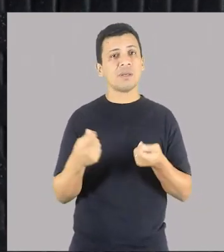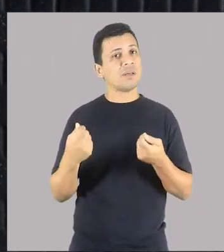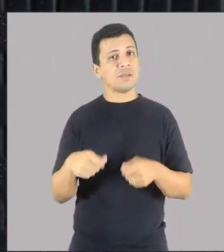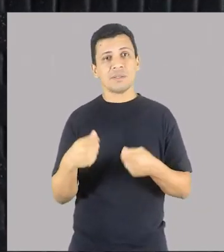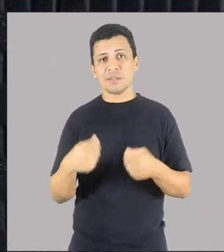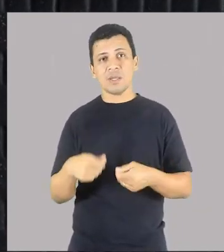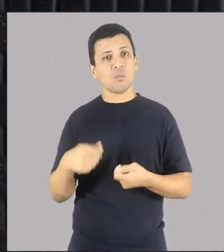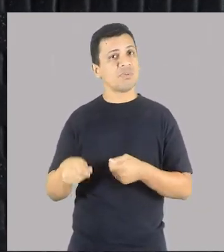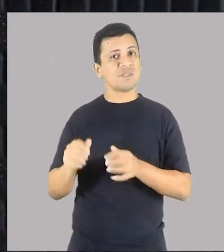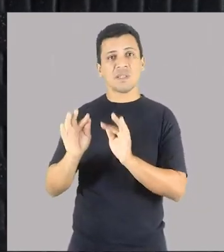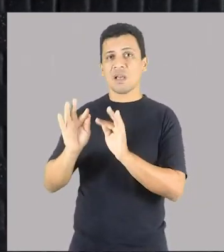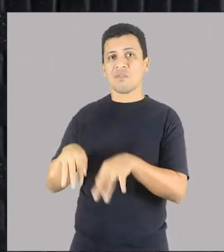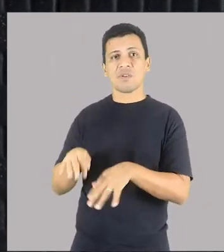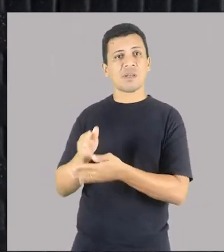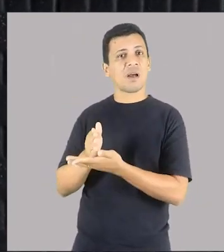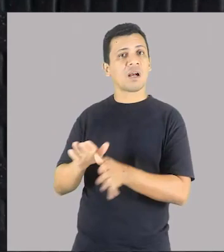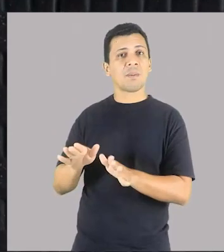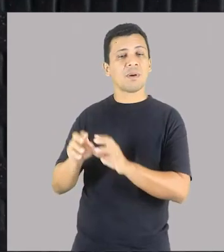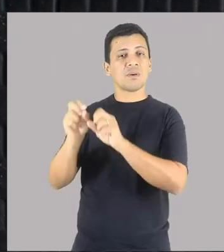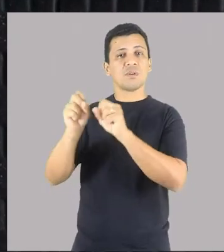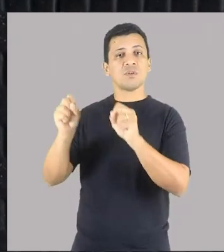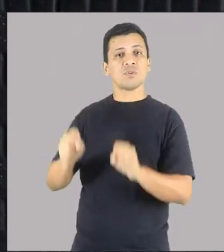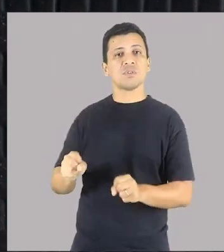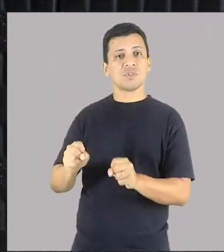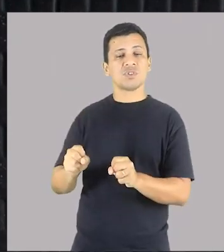preciso esgotar o sistema